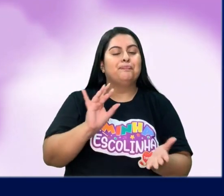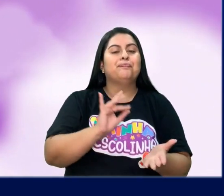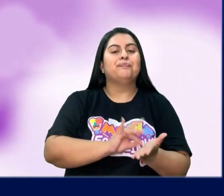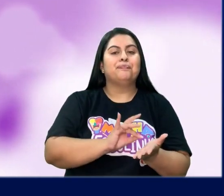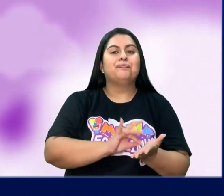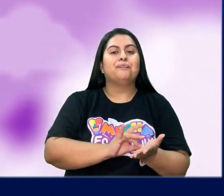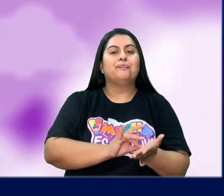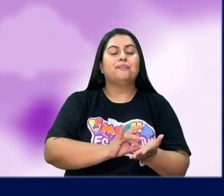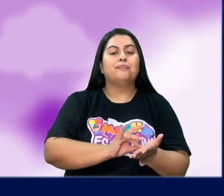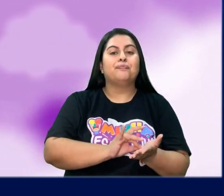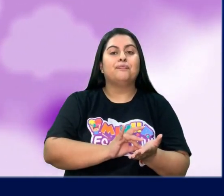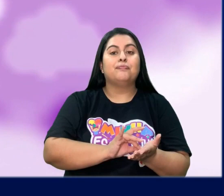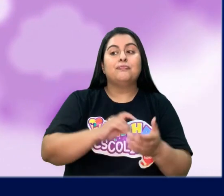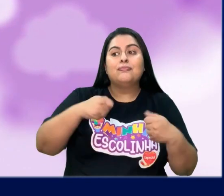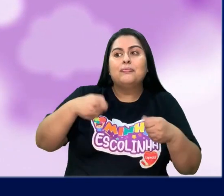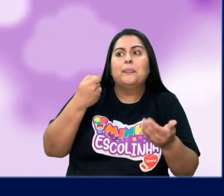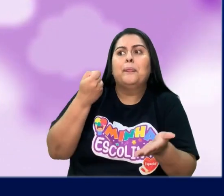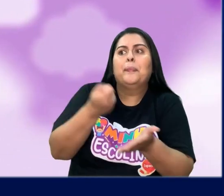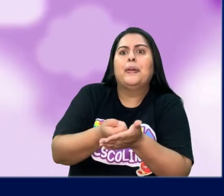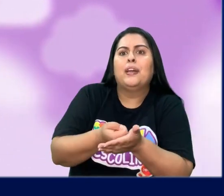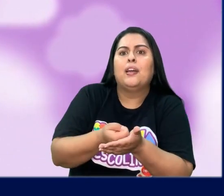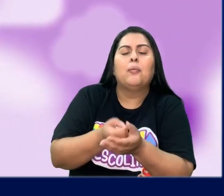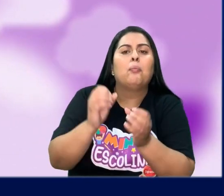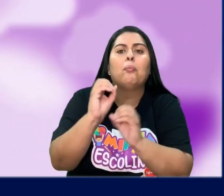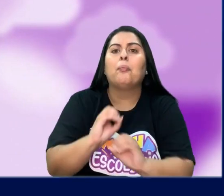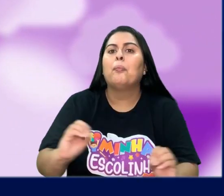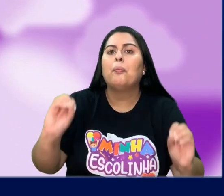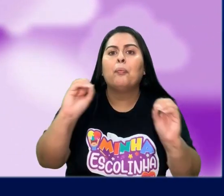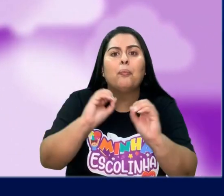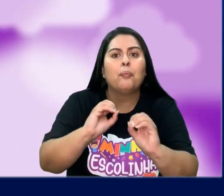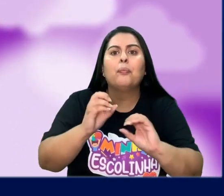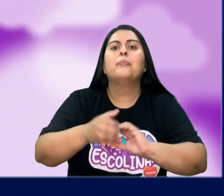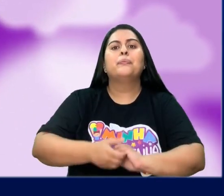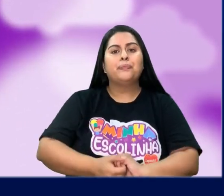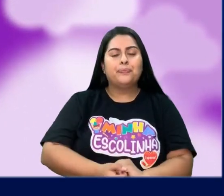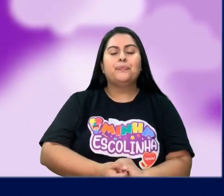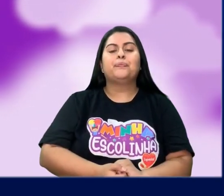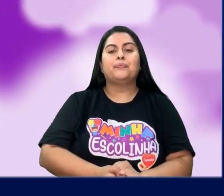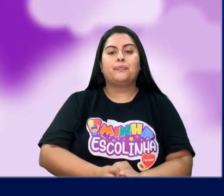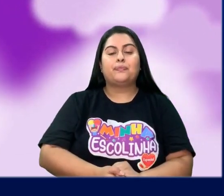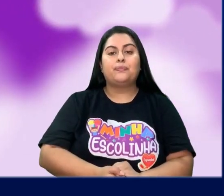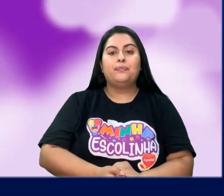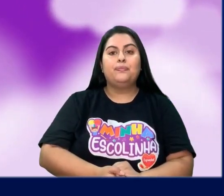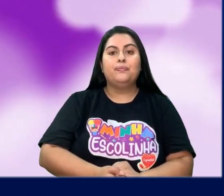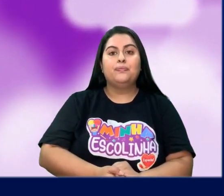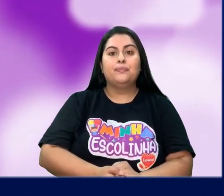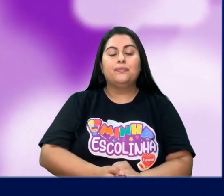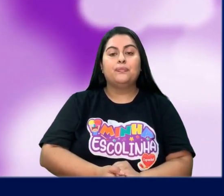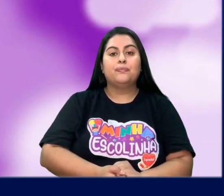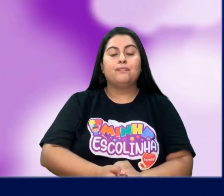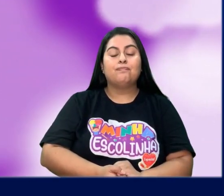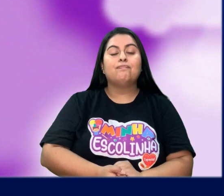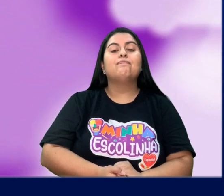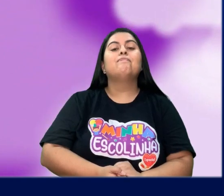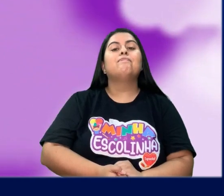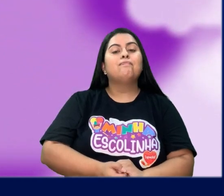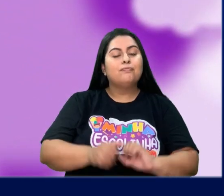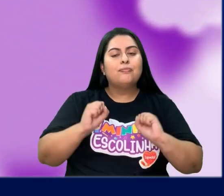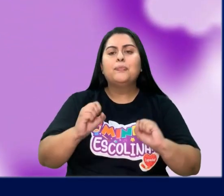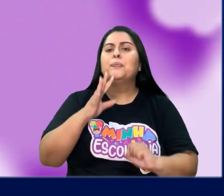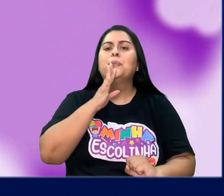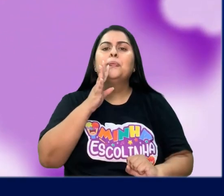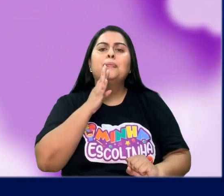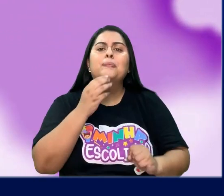É verdade! Nós não pagamos nada por ele! E nós podemos